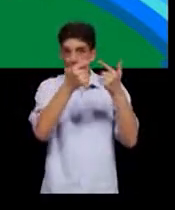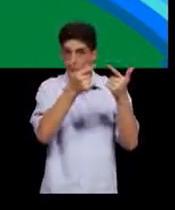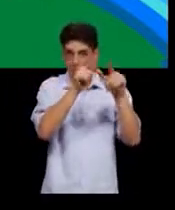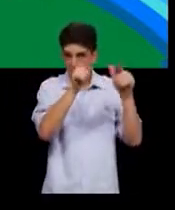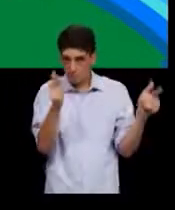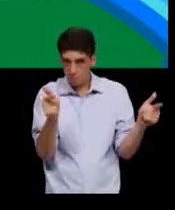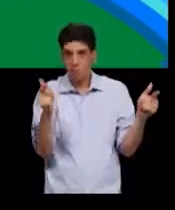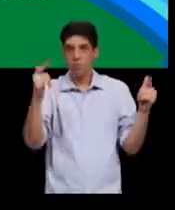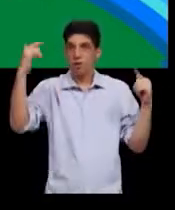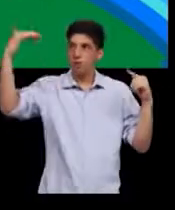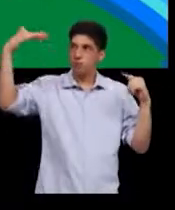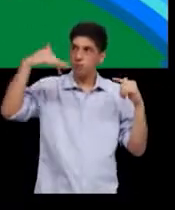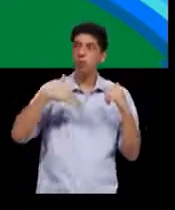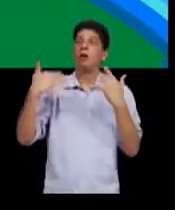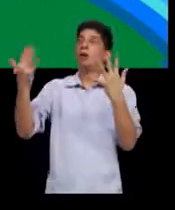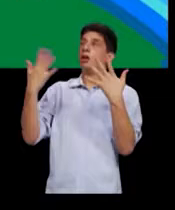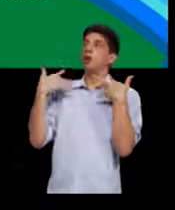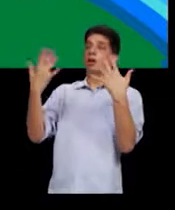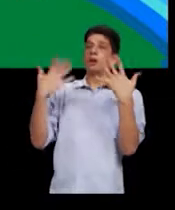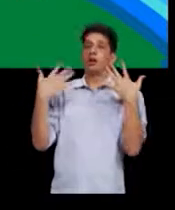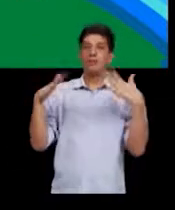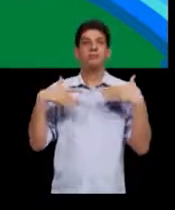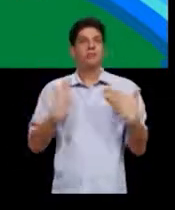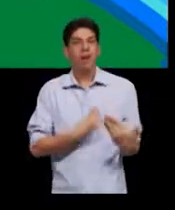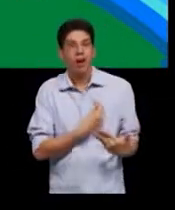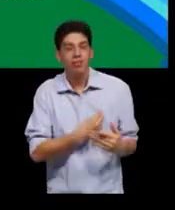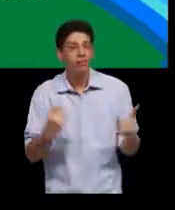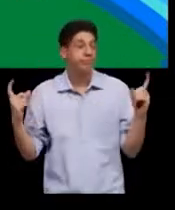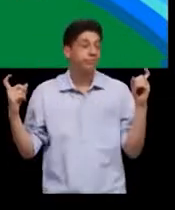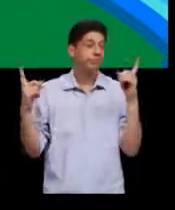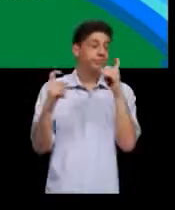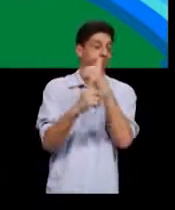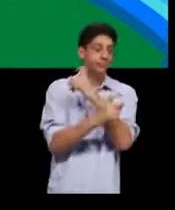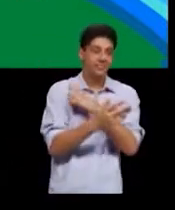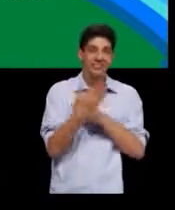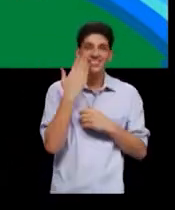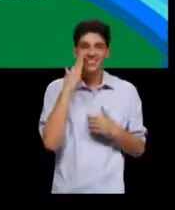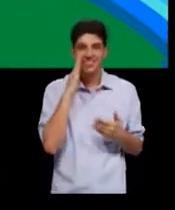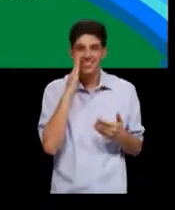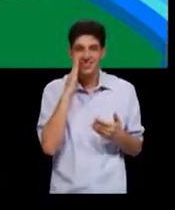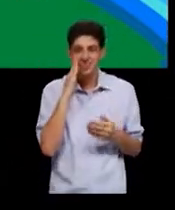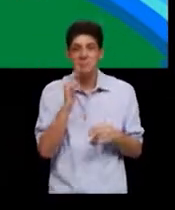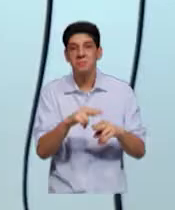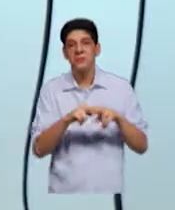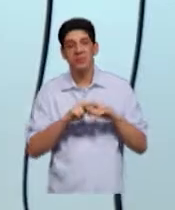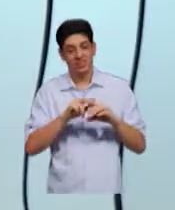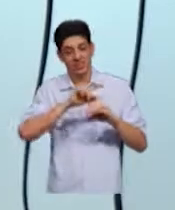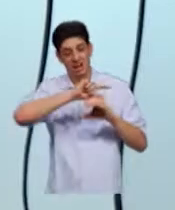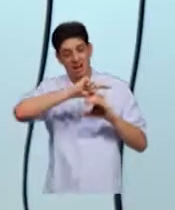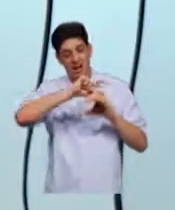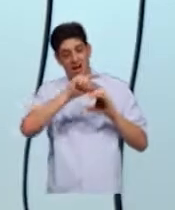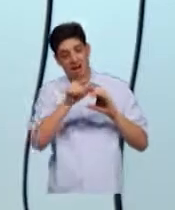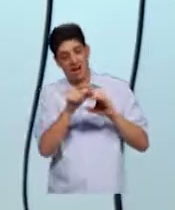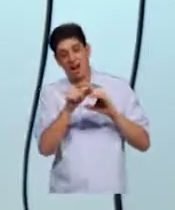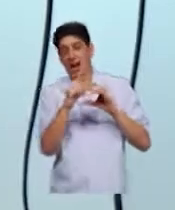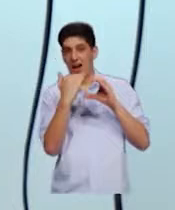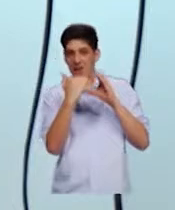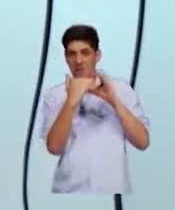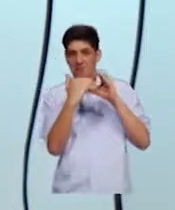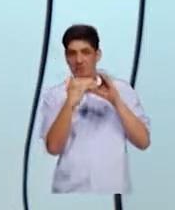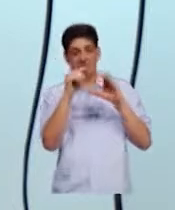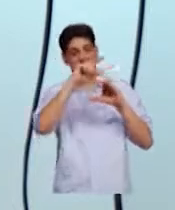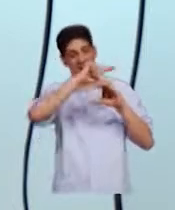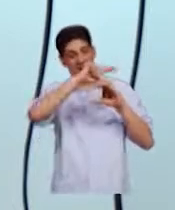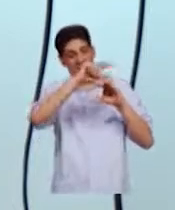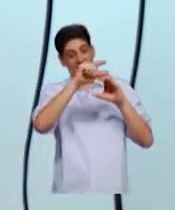com certeza a vida na Terra. Mas essa camada de ozônio, ela protege, ela filtra, podemos